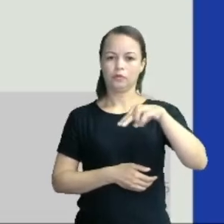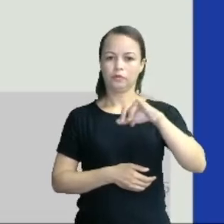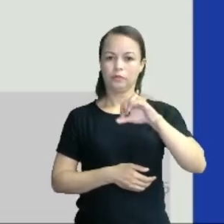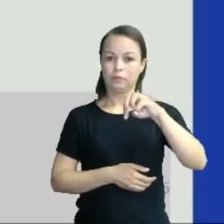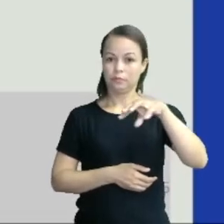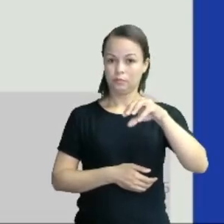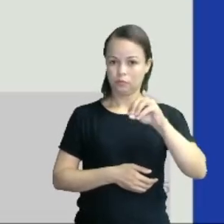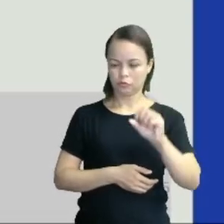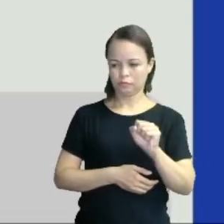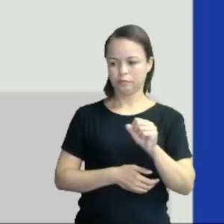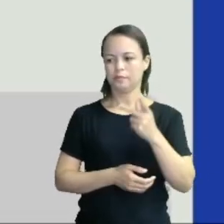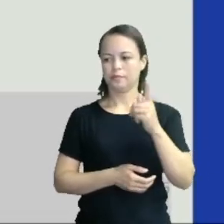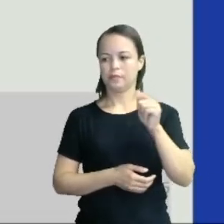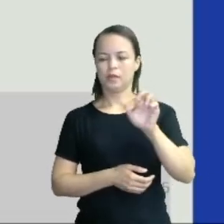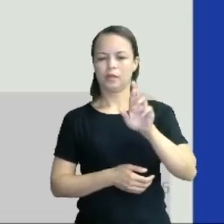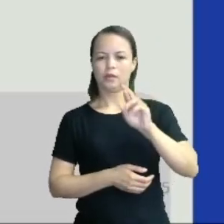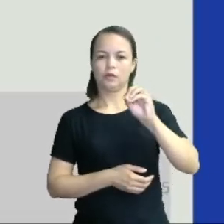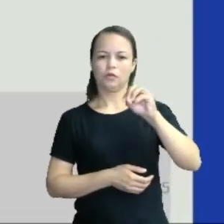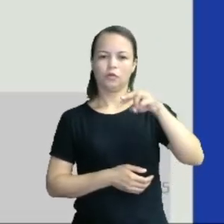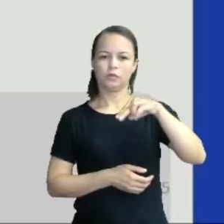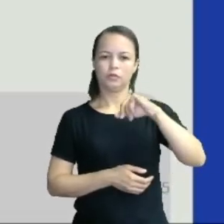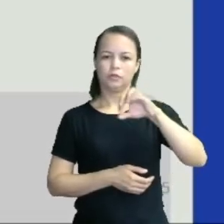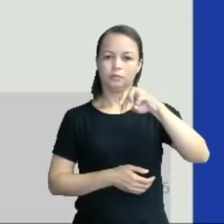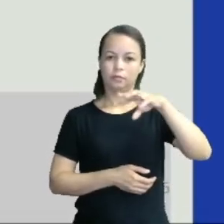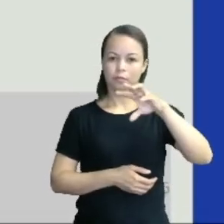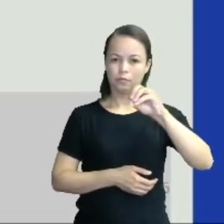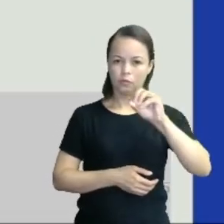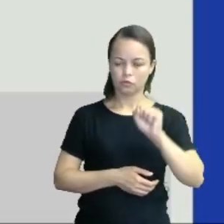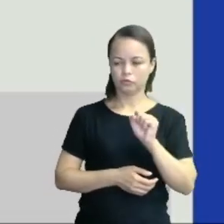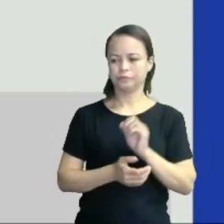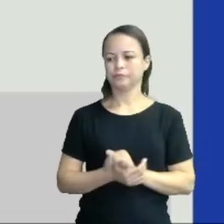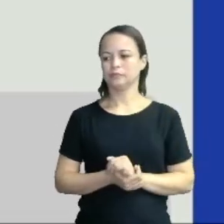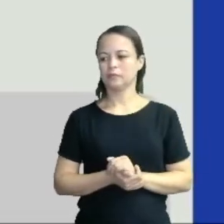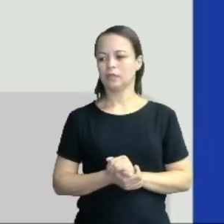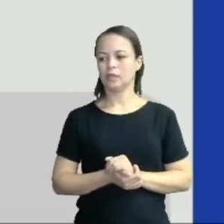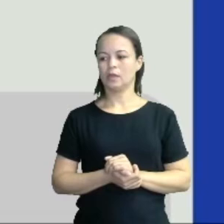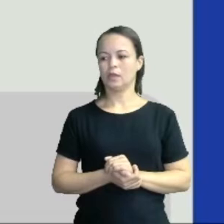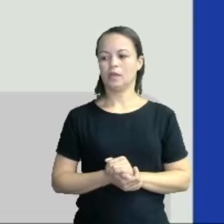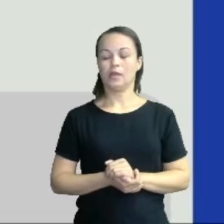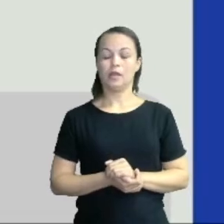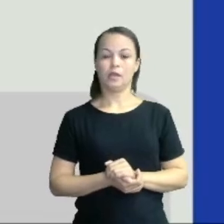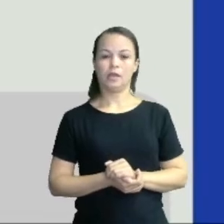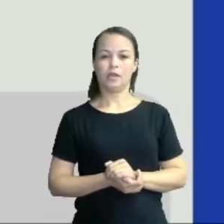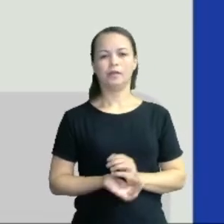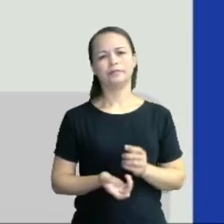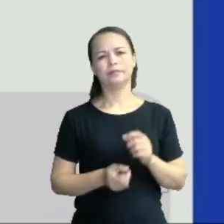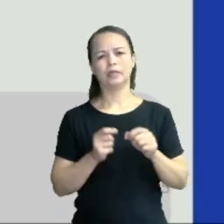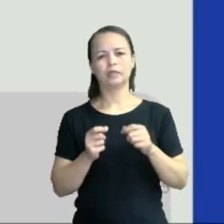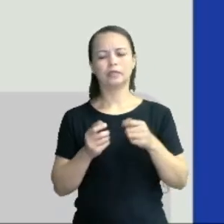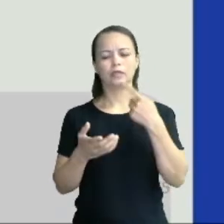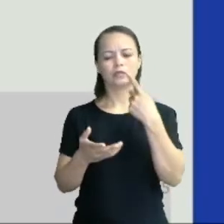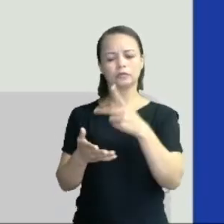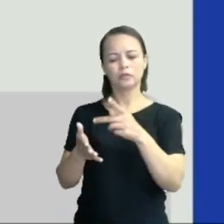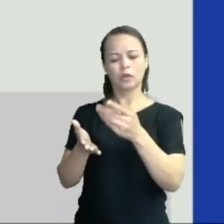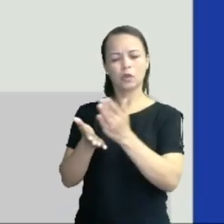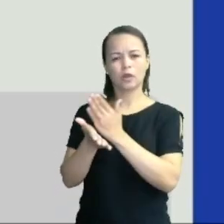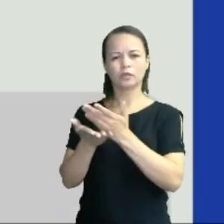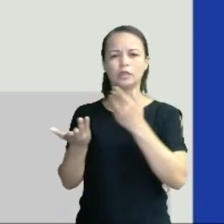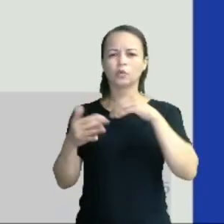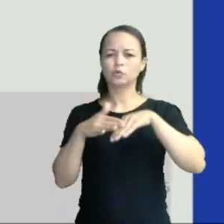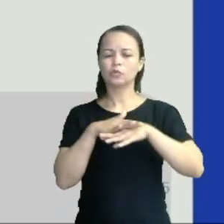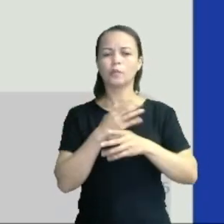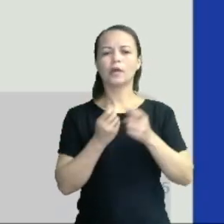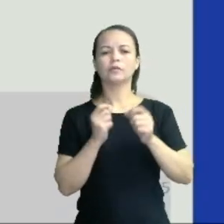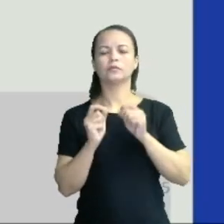Esse livro aqui é o livro que a gente está acostumado, o livro didático que a gente tem na nossa casa. Mas também tem um